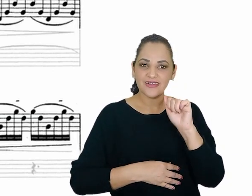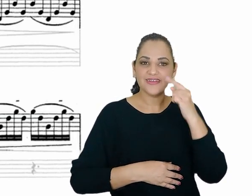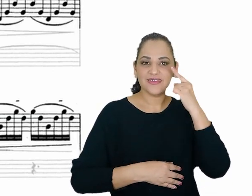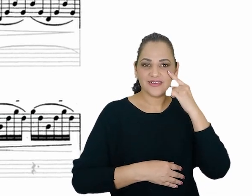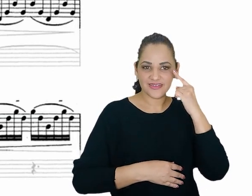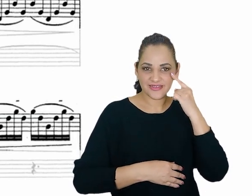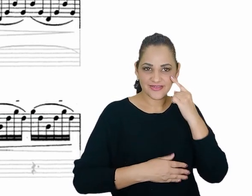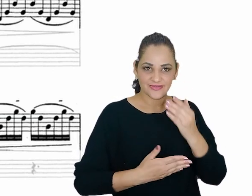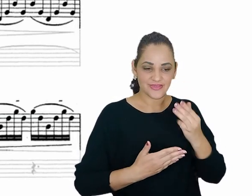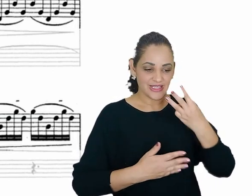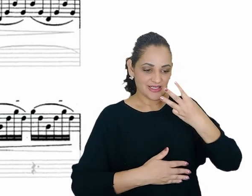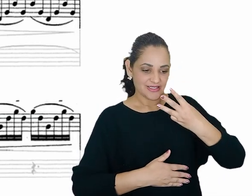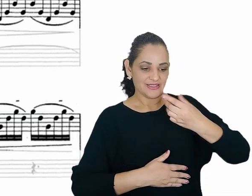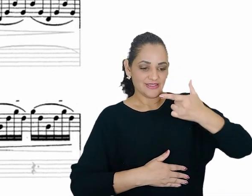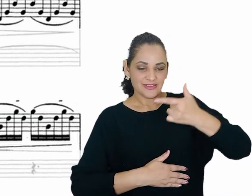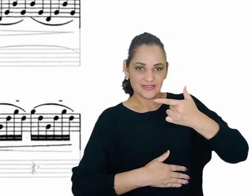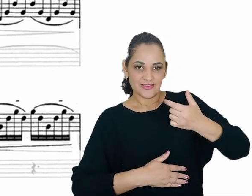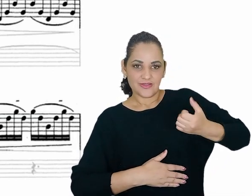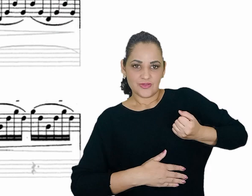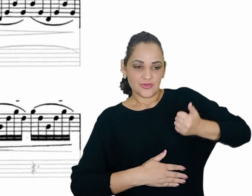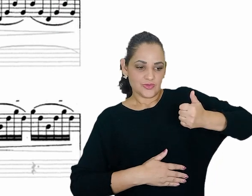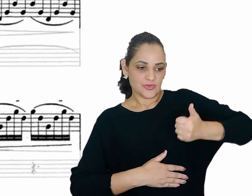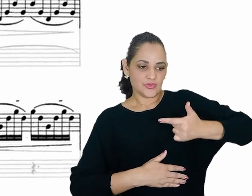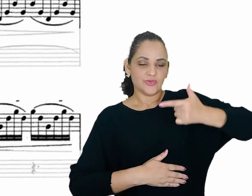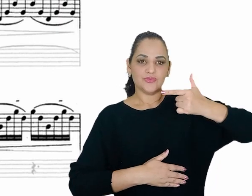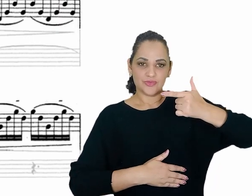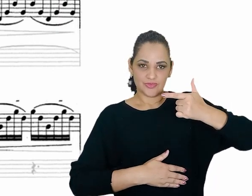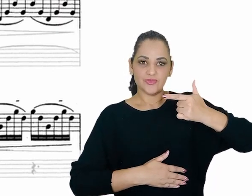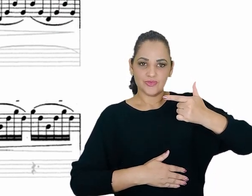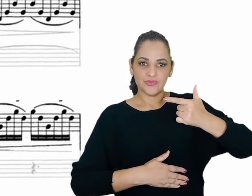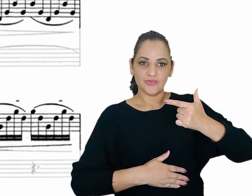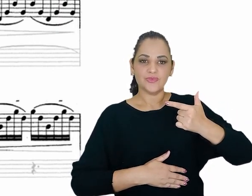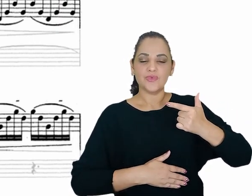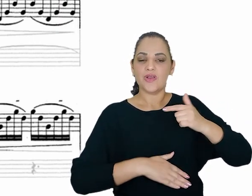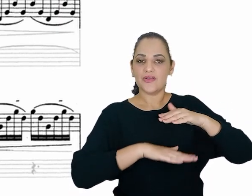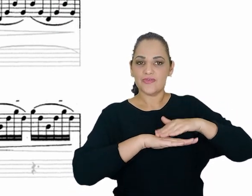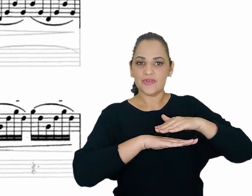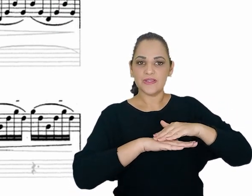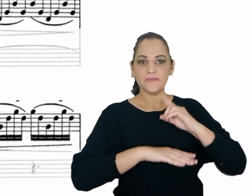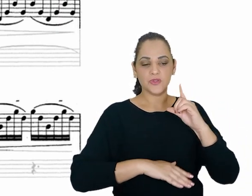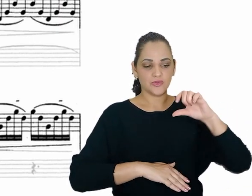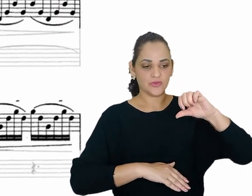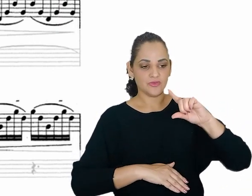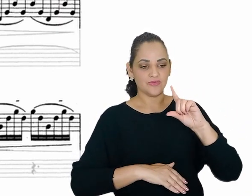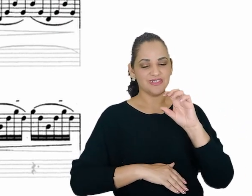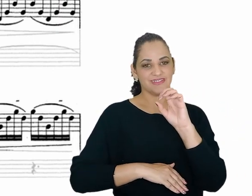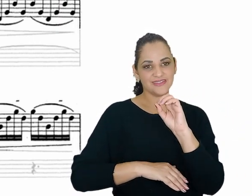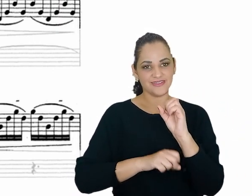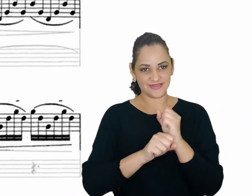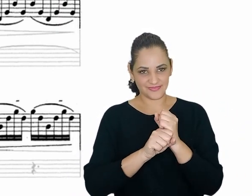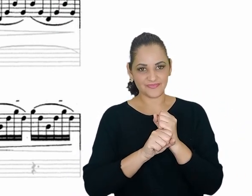vimos nesse prelúdio Opus 32, número 12, composto em 1910.